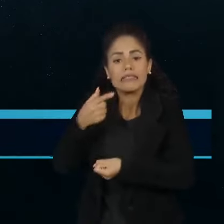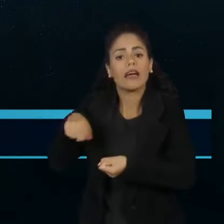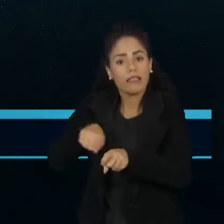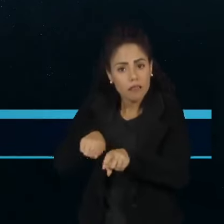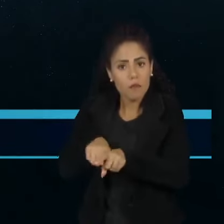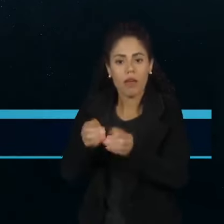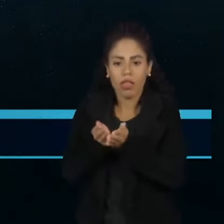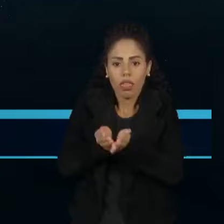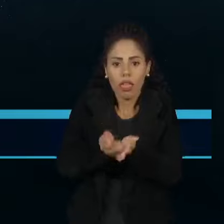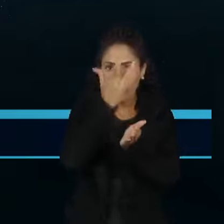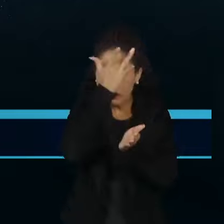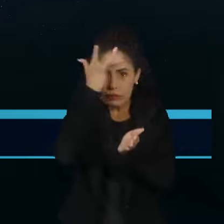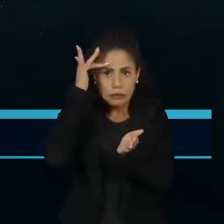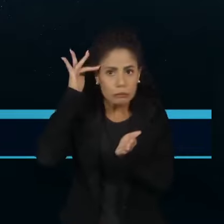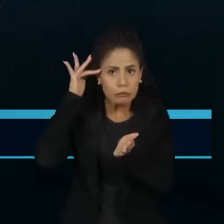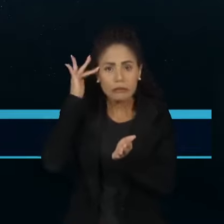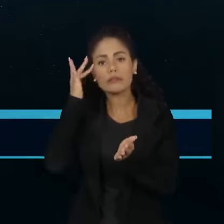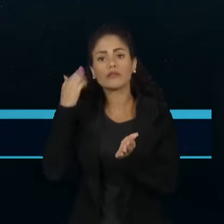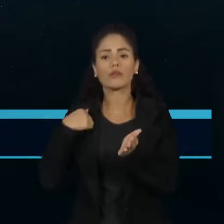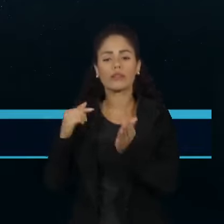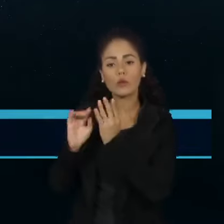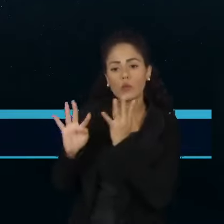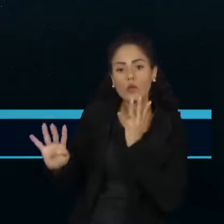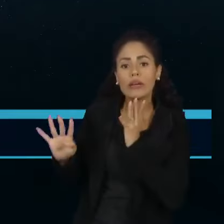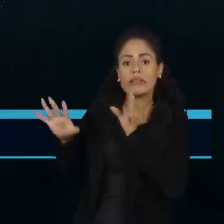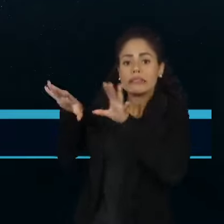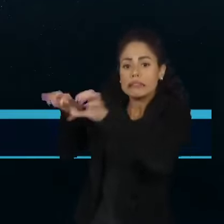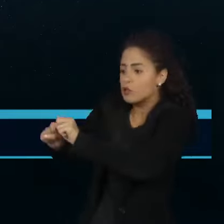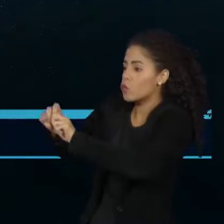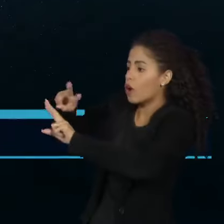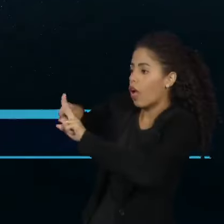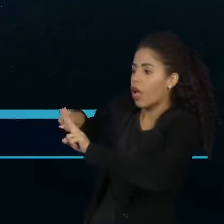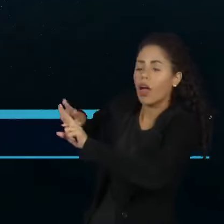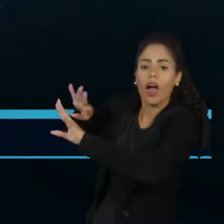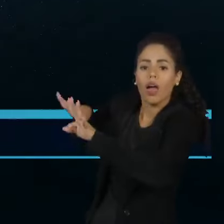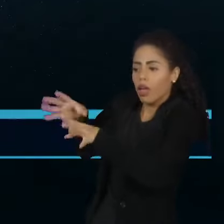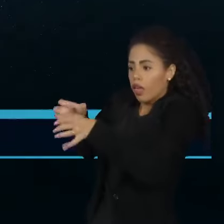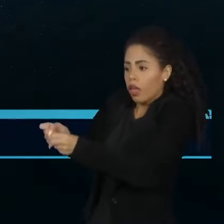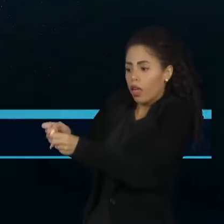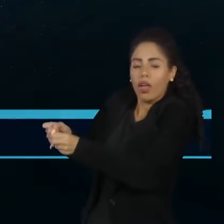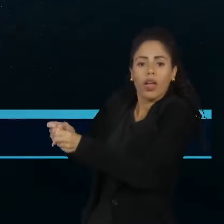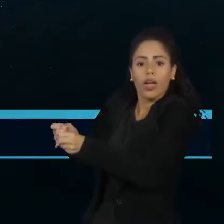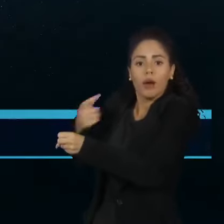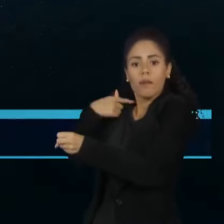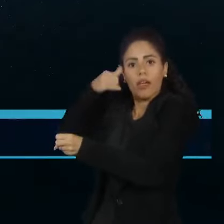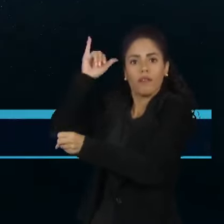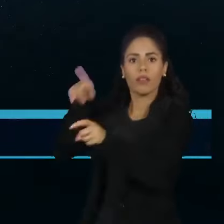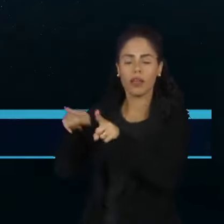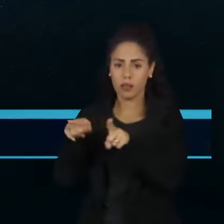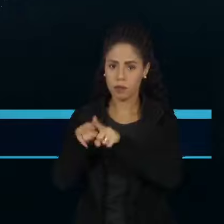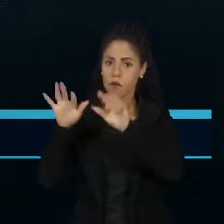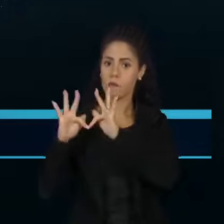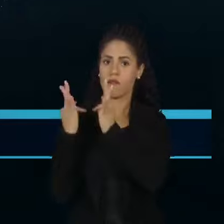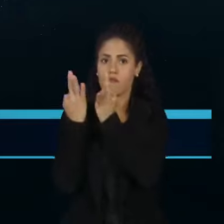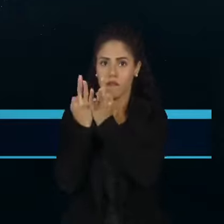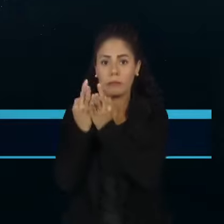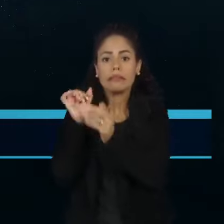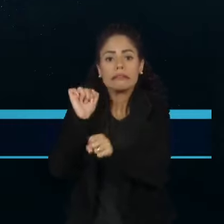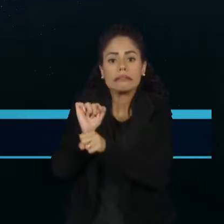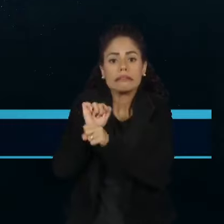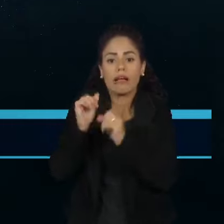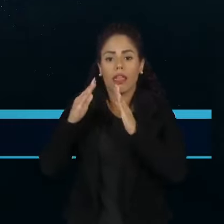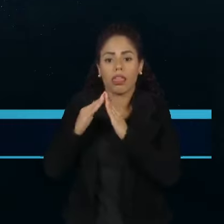pessoas precisaram se atracar à mureta de proteção da ponte para não cair na água. Uma família de Lajeado esperou no